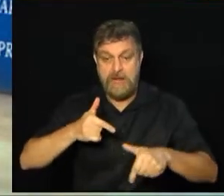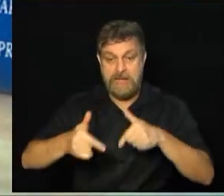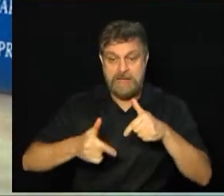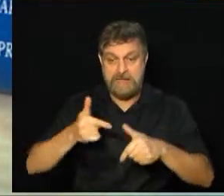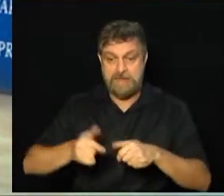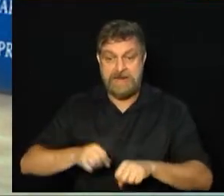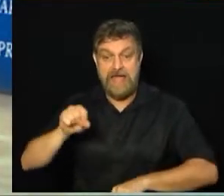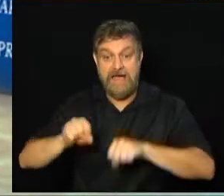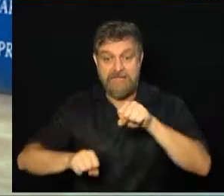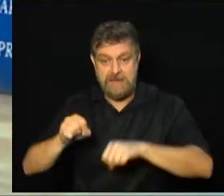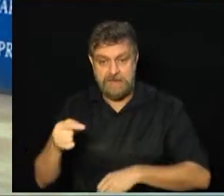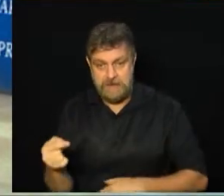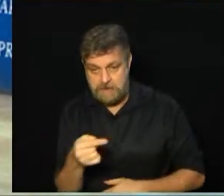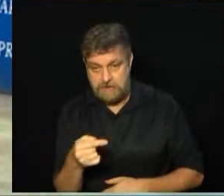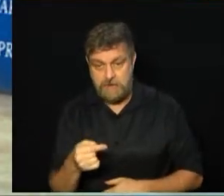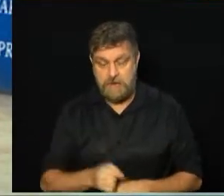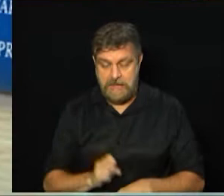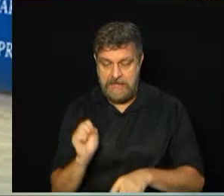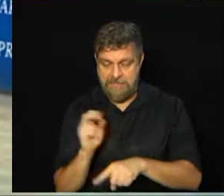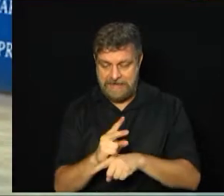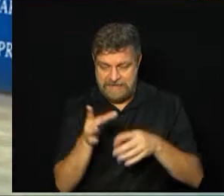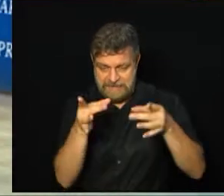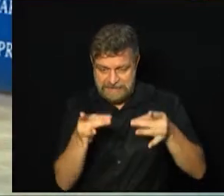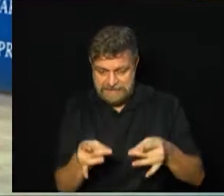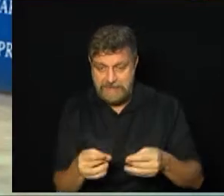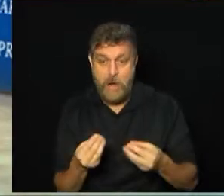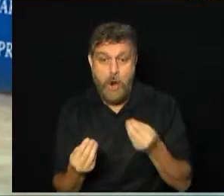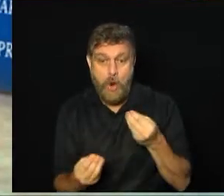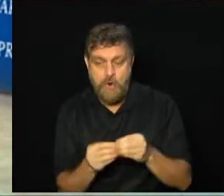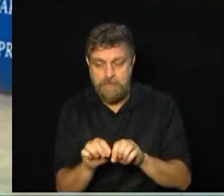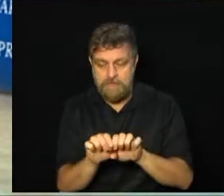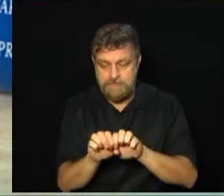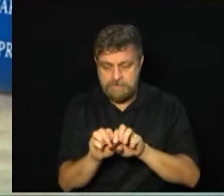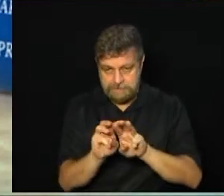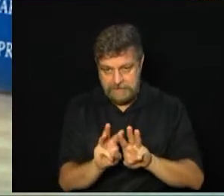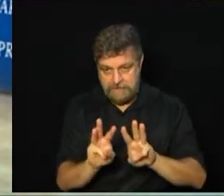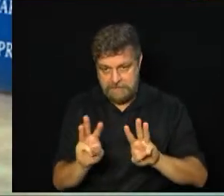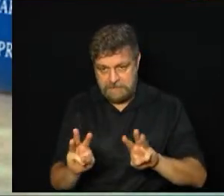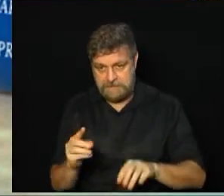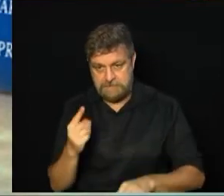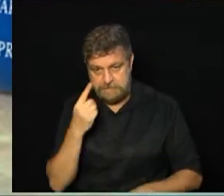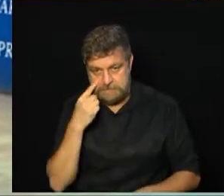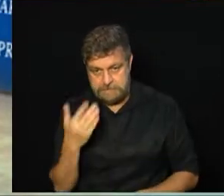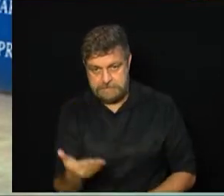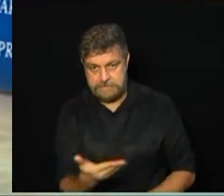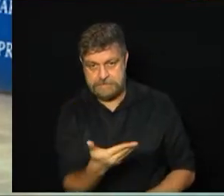mais detalhes das vagas disponíveis, basta entrar no site